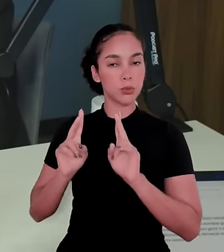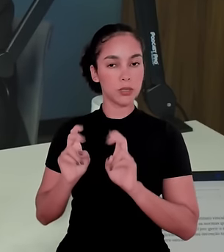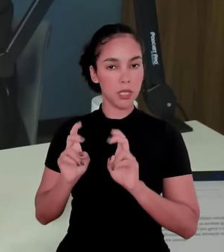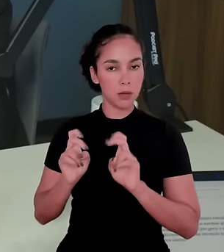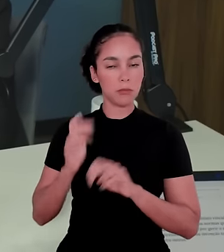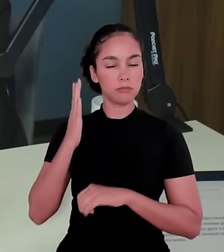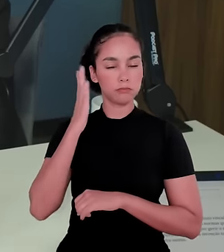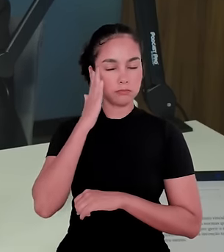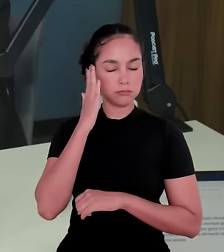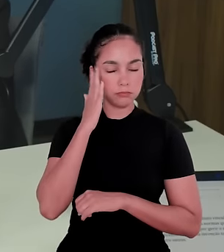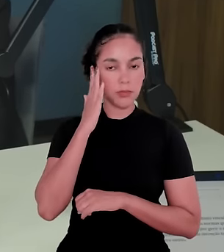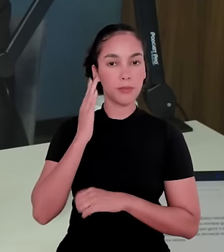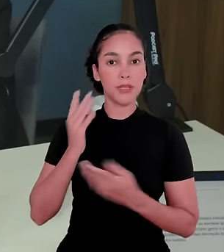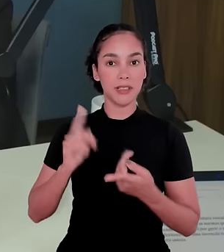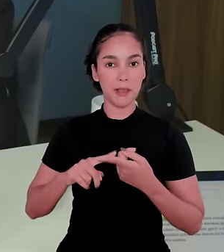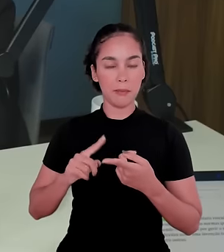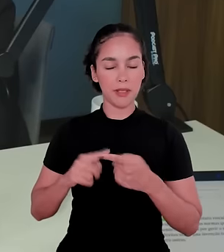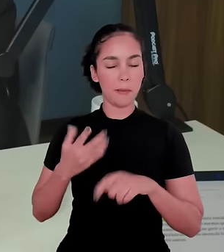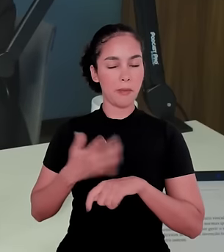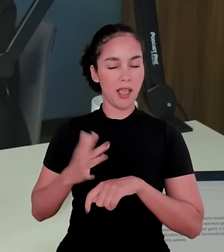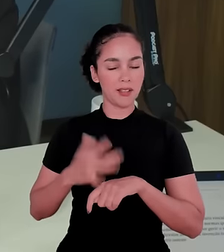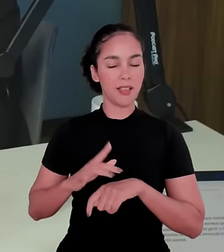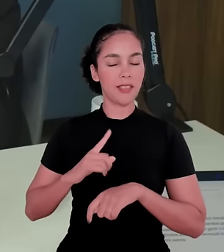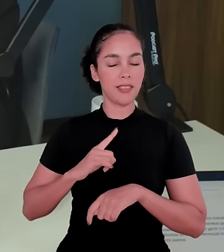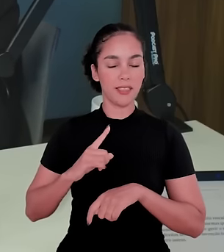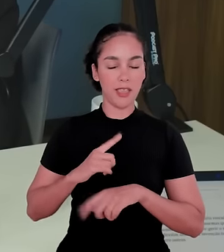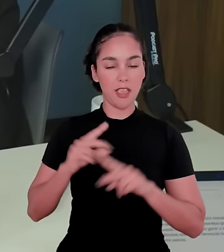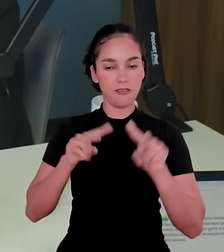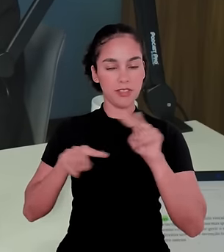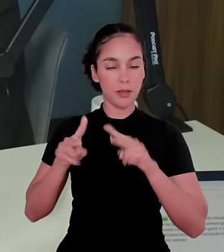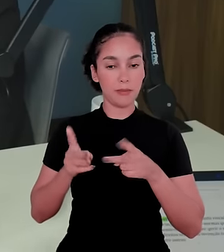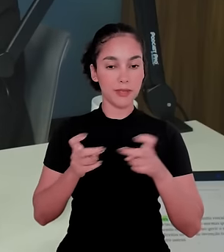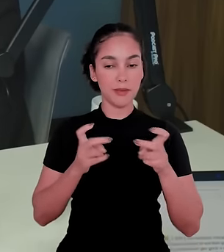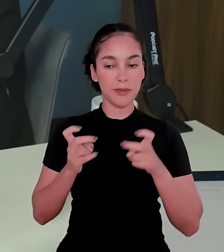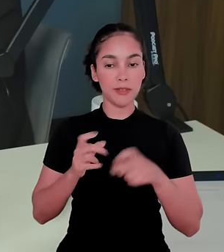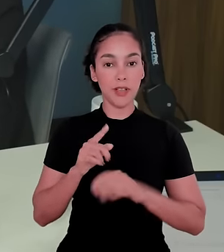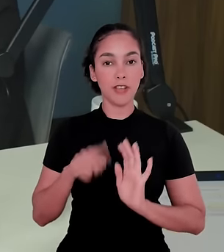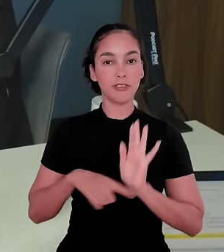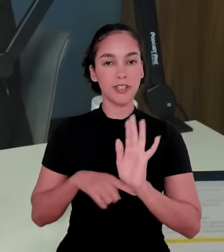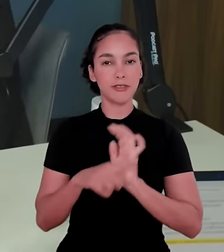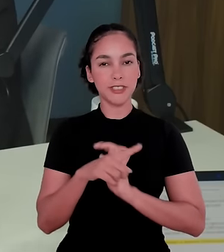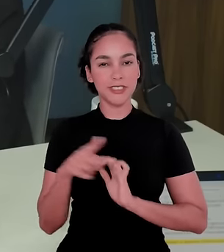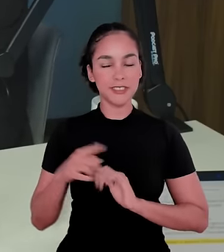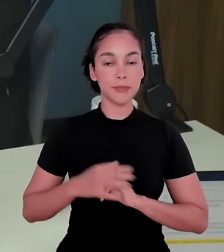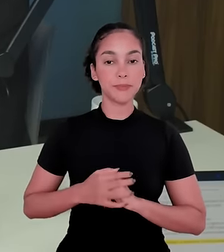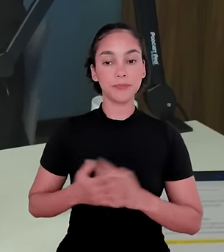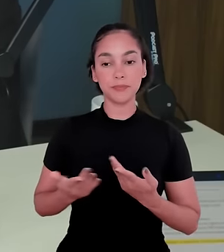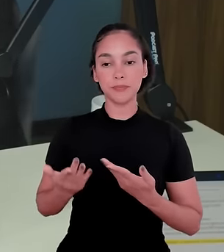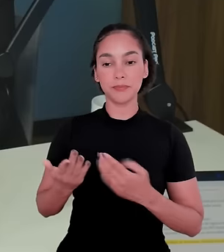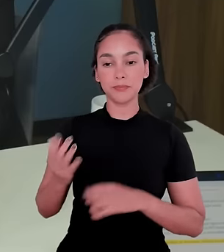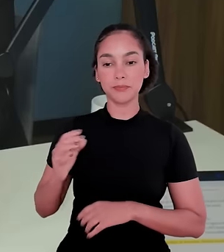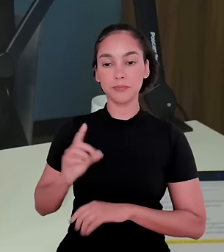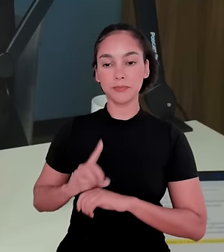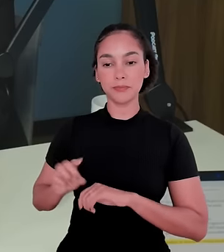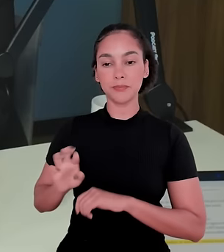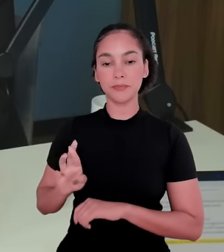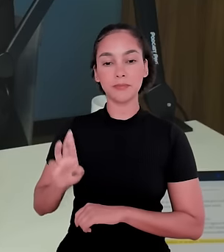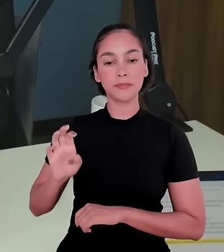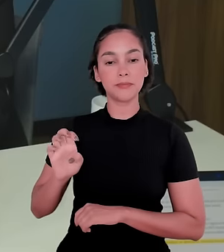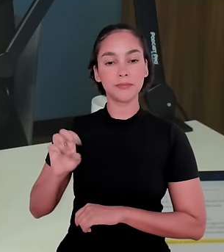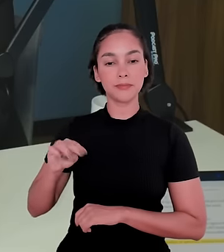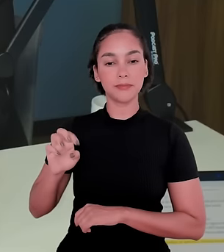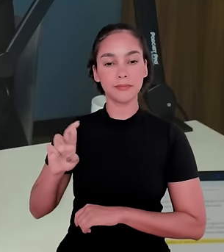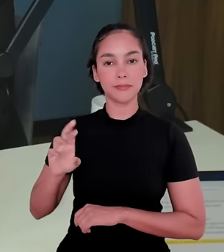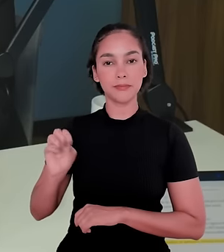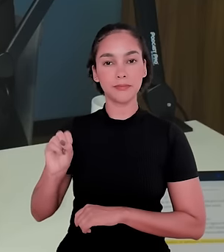visão muito prática e vai ajudar muito vocês aí numa orientação sobre essa questão de registro de marcas Se apresente D Emerson Olá Boa